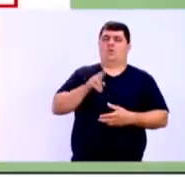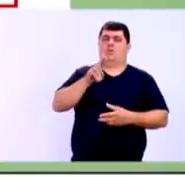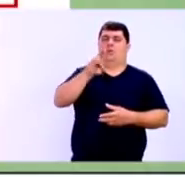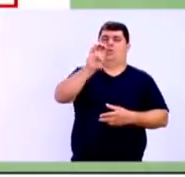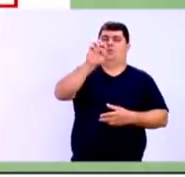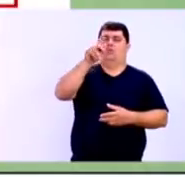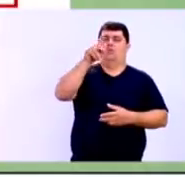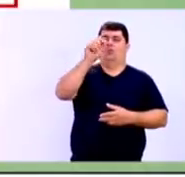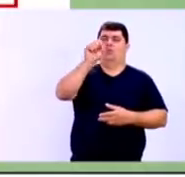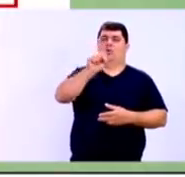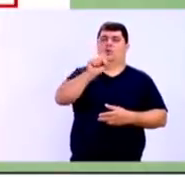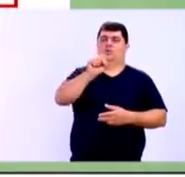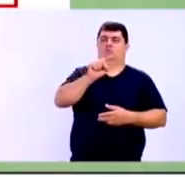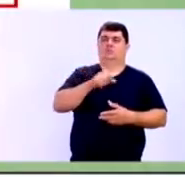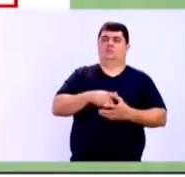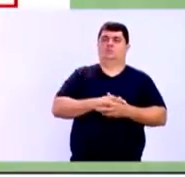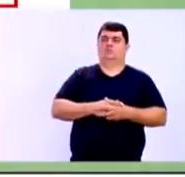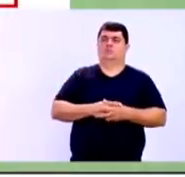Webs.